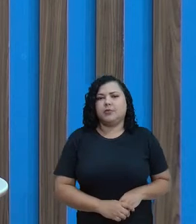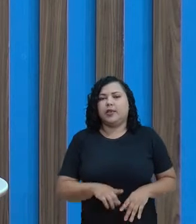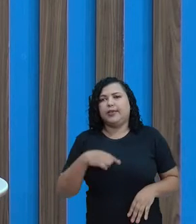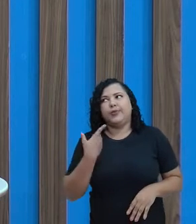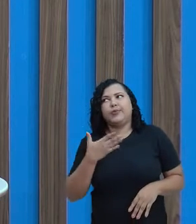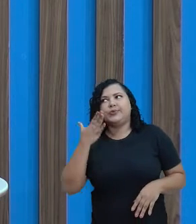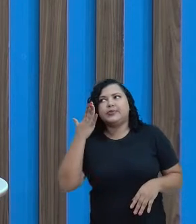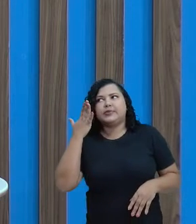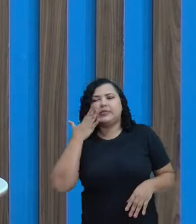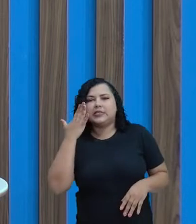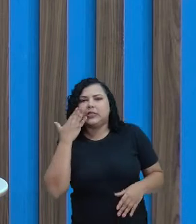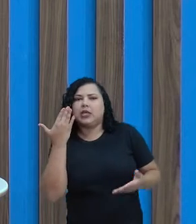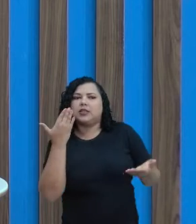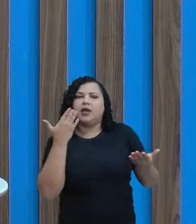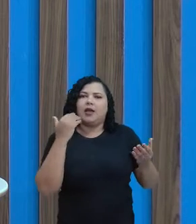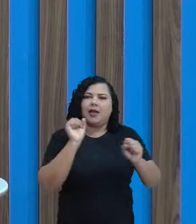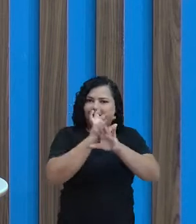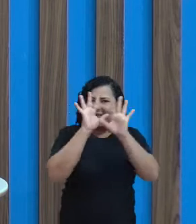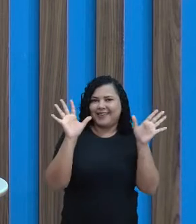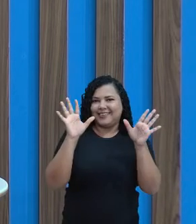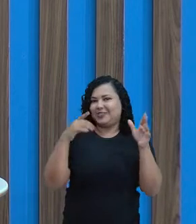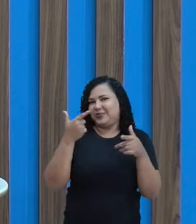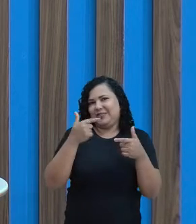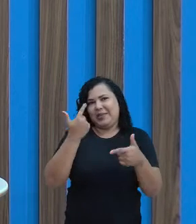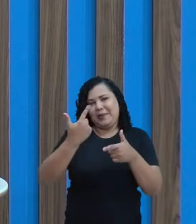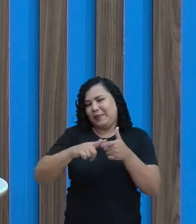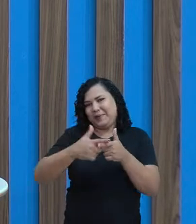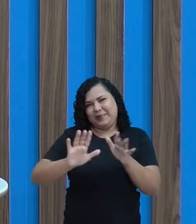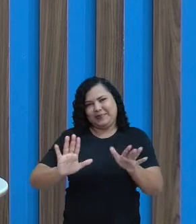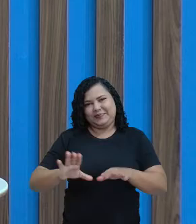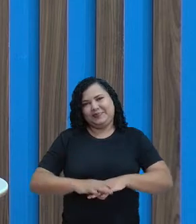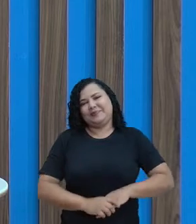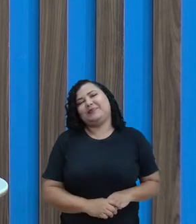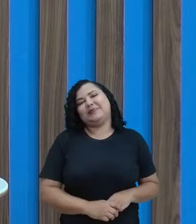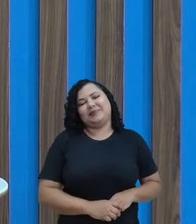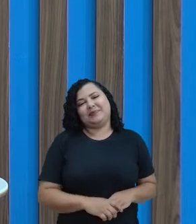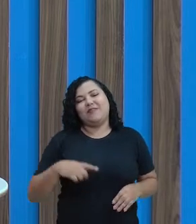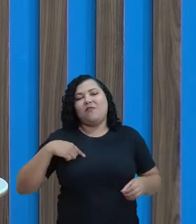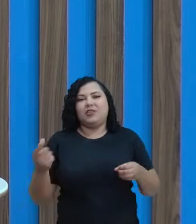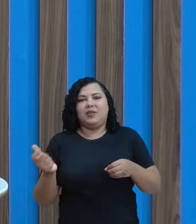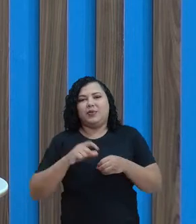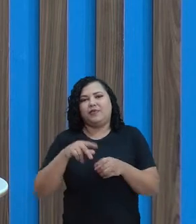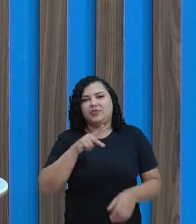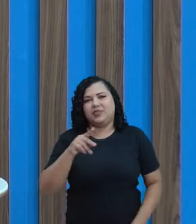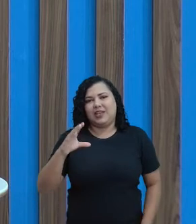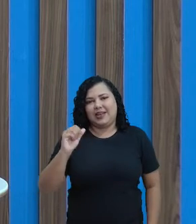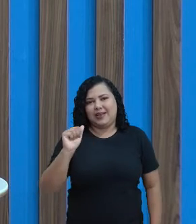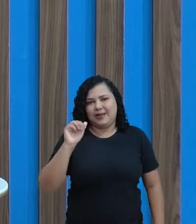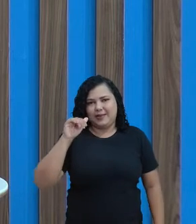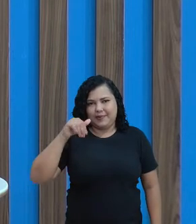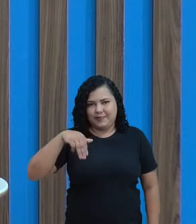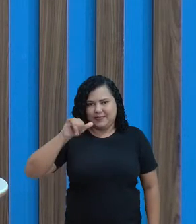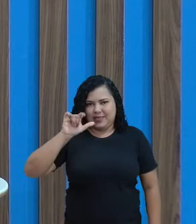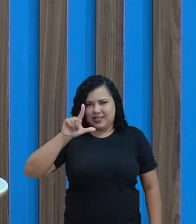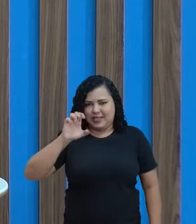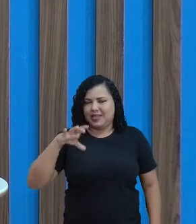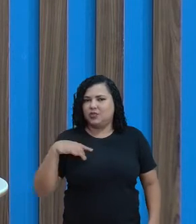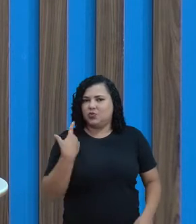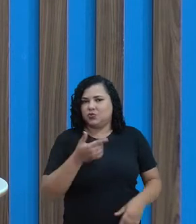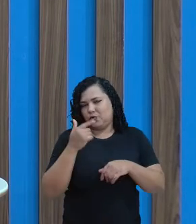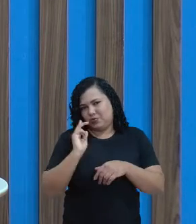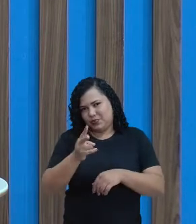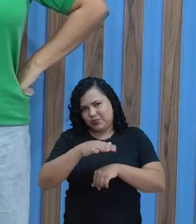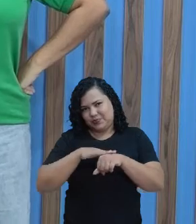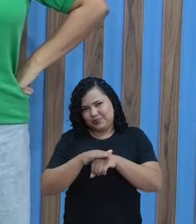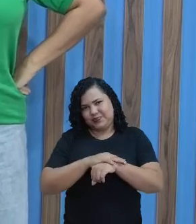não se entenda de forma problemática, vamos por assim. Tá certo? Eu vou voltar para a professora Camila e a gente vai continuando a nossa conversa.